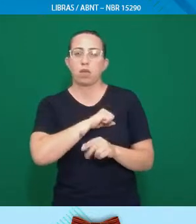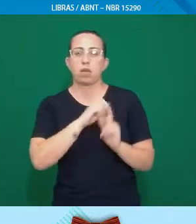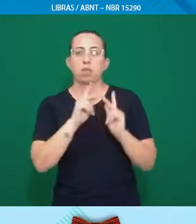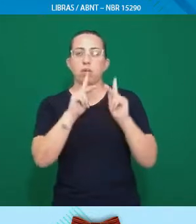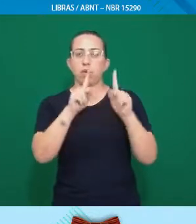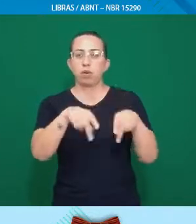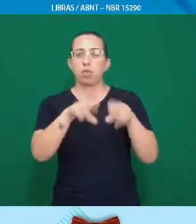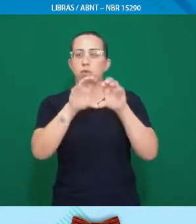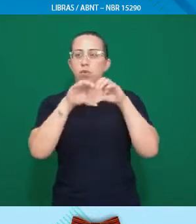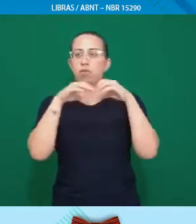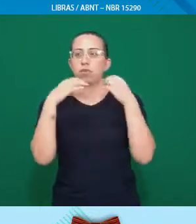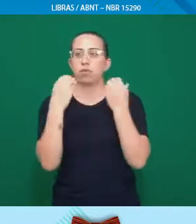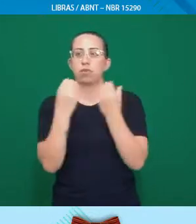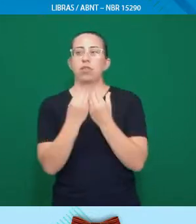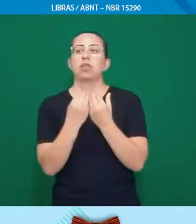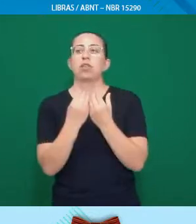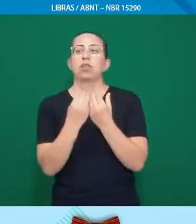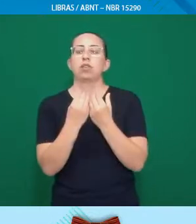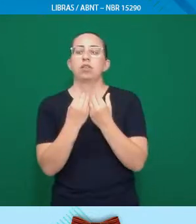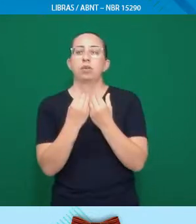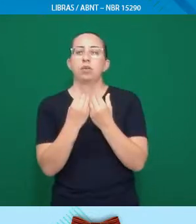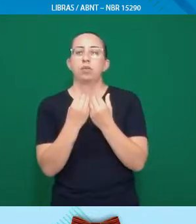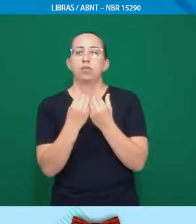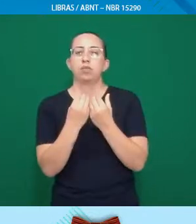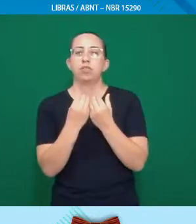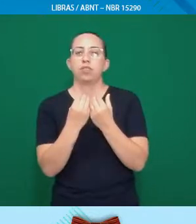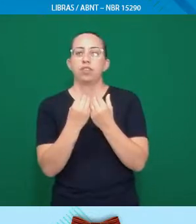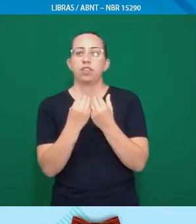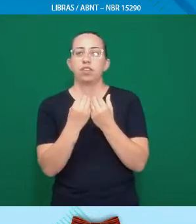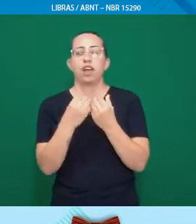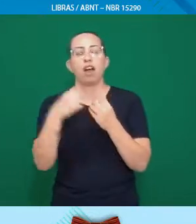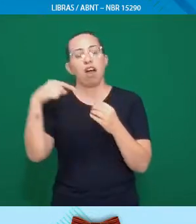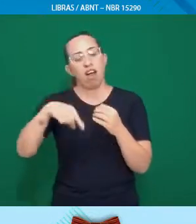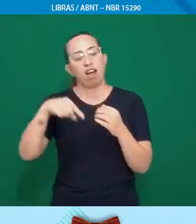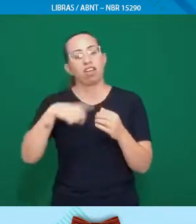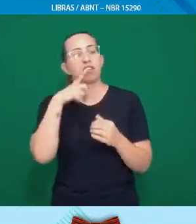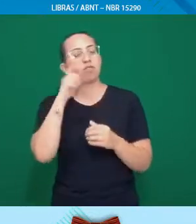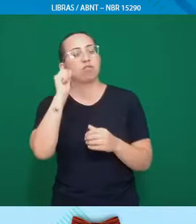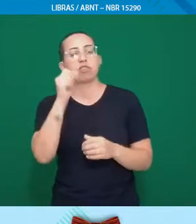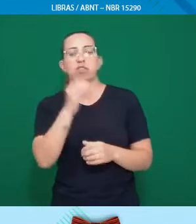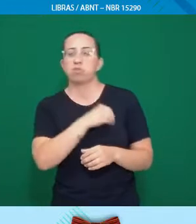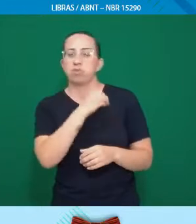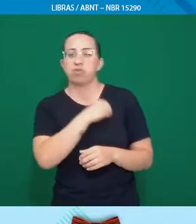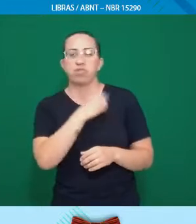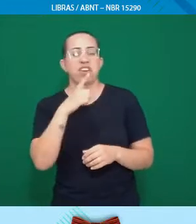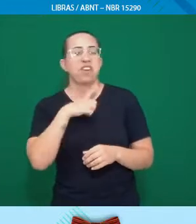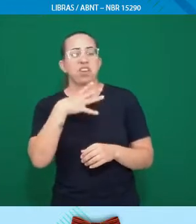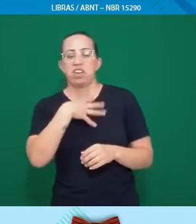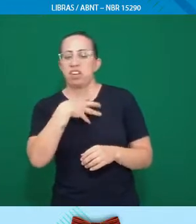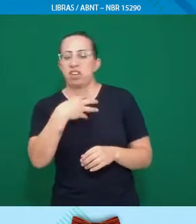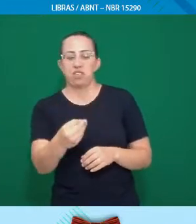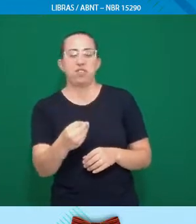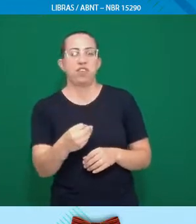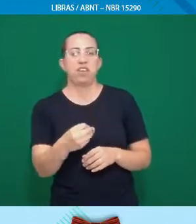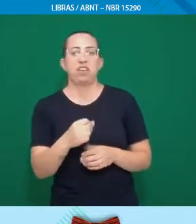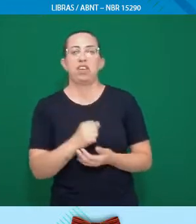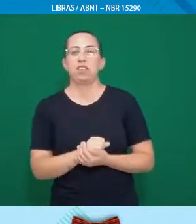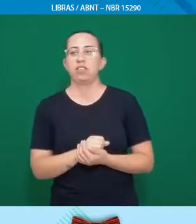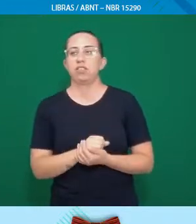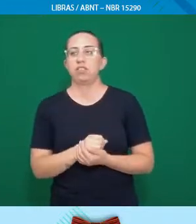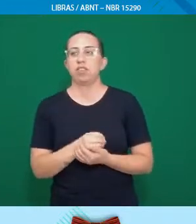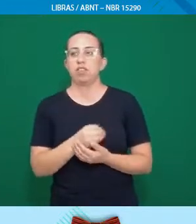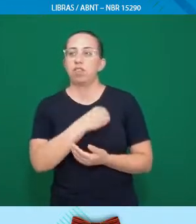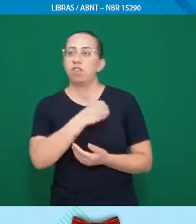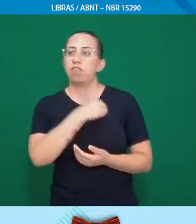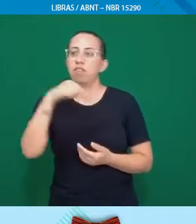ao povo Contorno vence pelo amor que tinha a nossa cidade porque era daqui que nós também tirávamos o nosso sustento e era aqui que nós vivíamos e